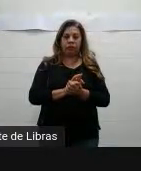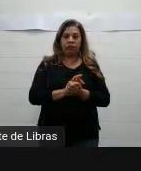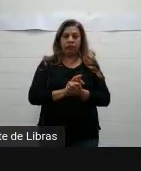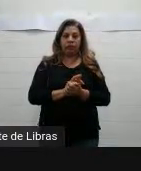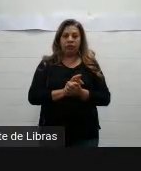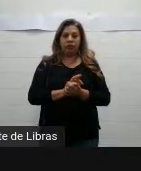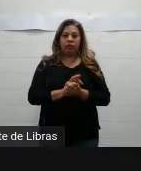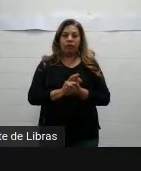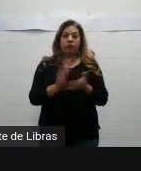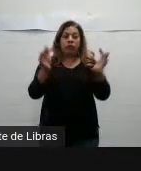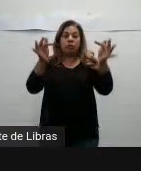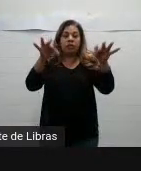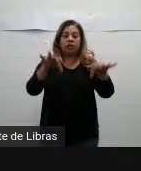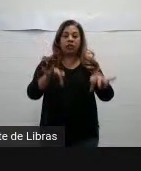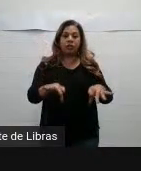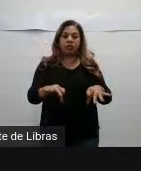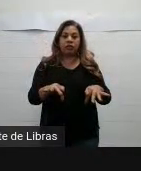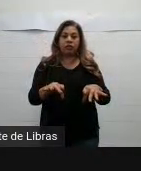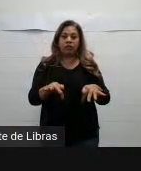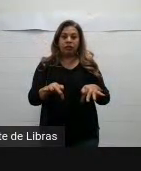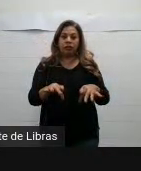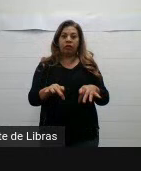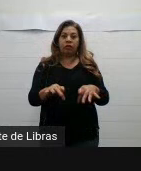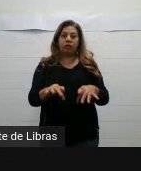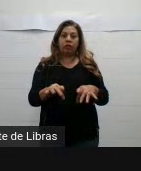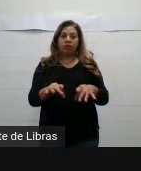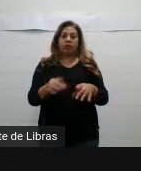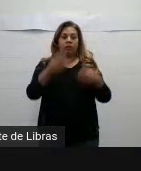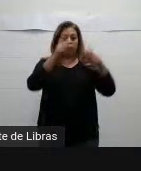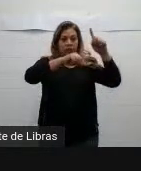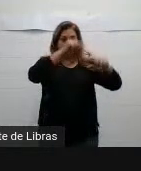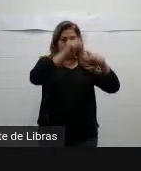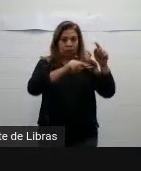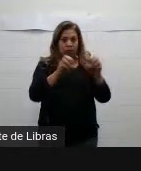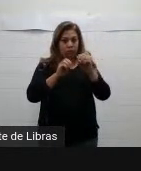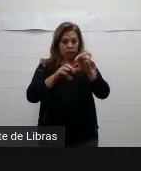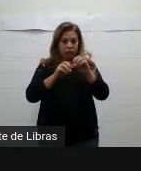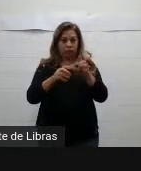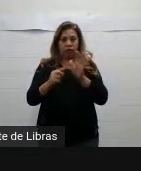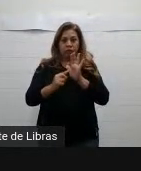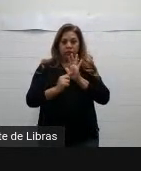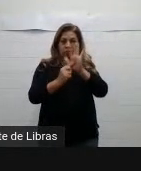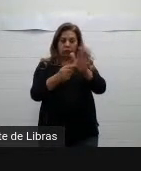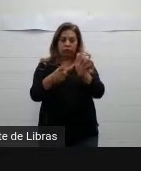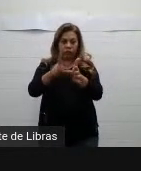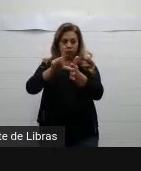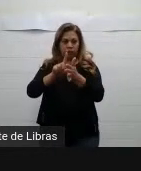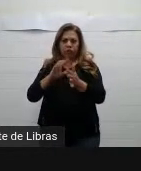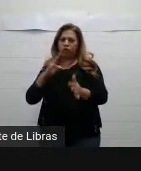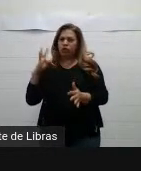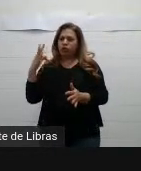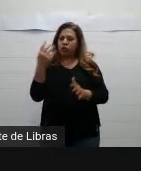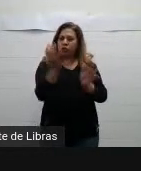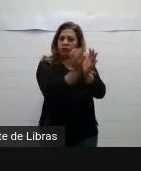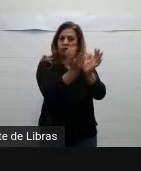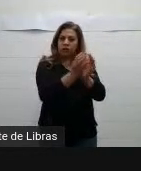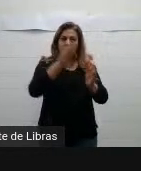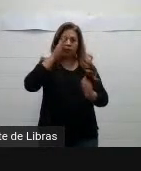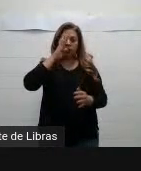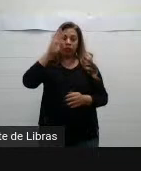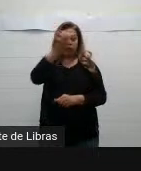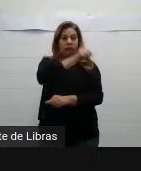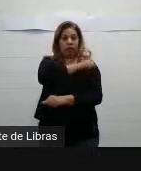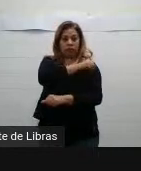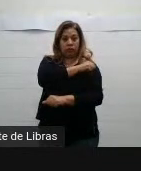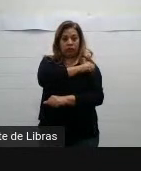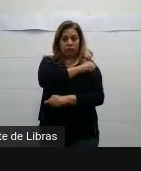No final do produto educacional, a gente apresentou antes para toda a equipe, principalmente para os estudantes,